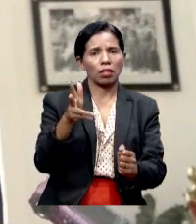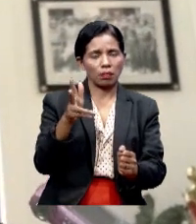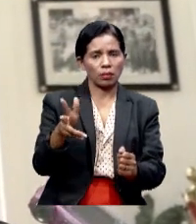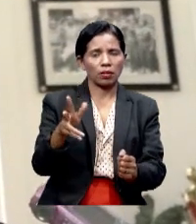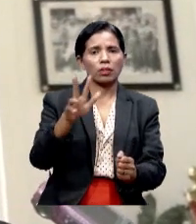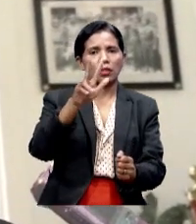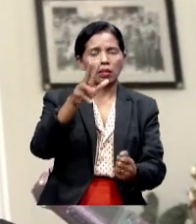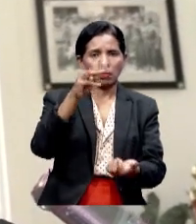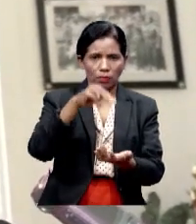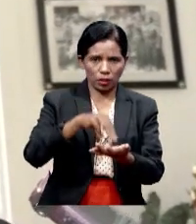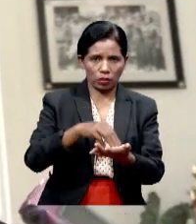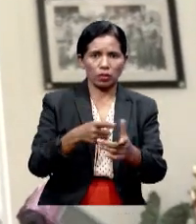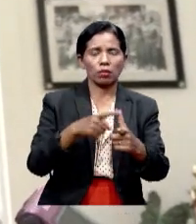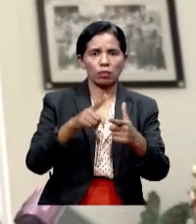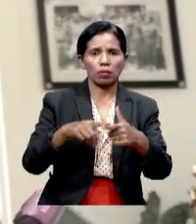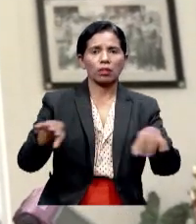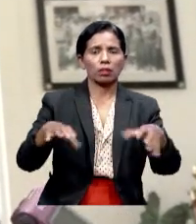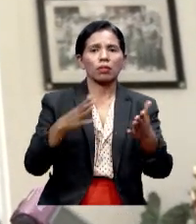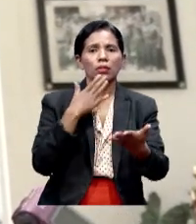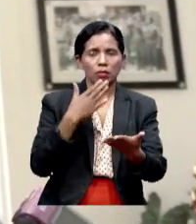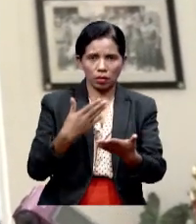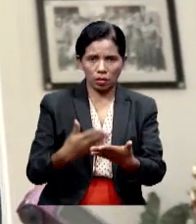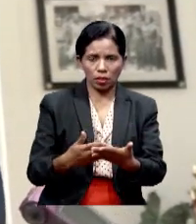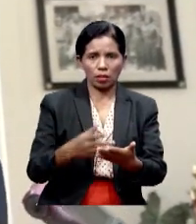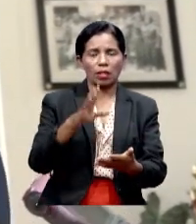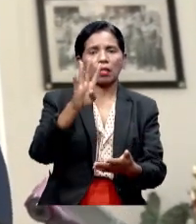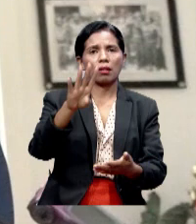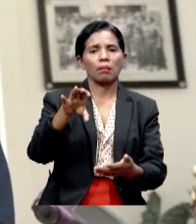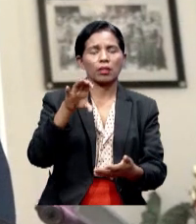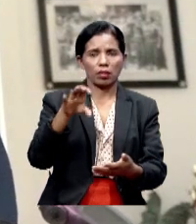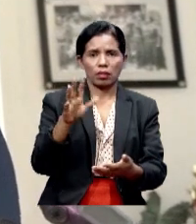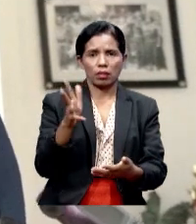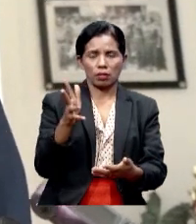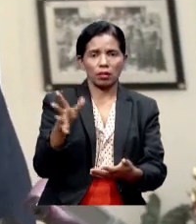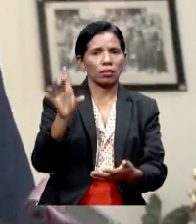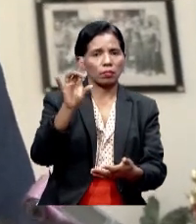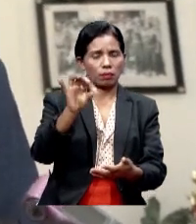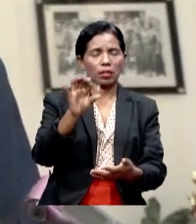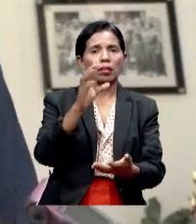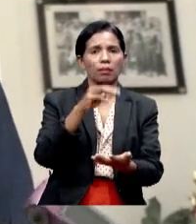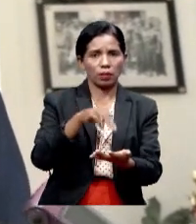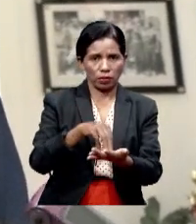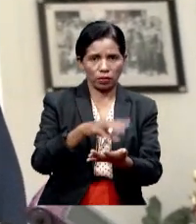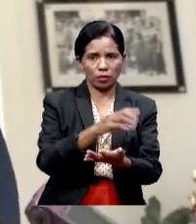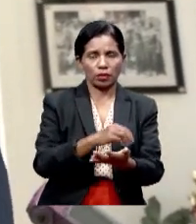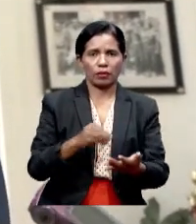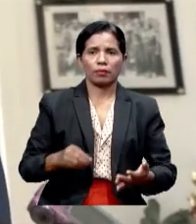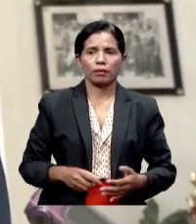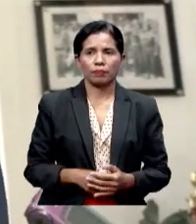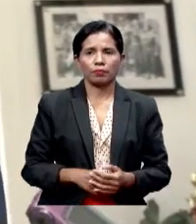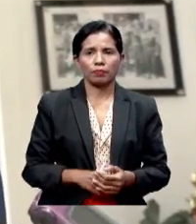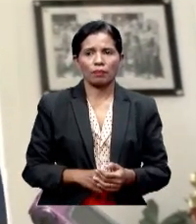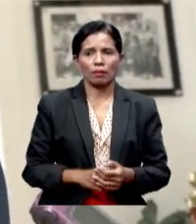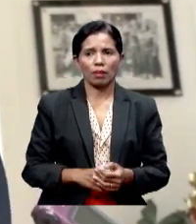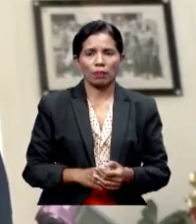falimai bem serviço 349 milhões e capital desenvolvimento 231.5 milhões.